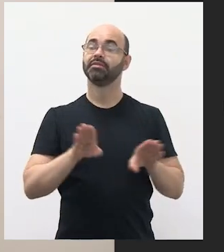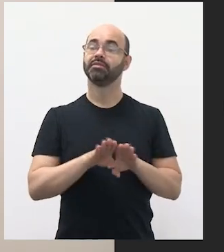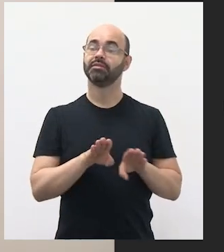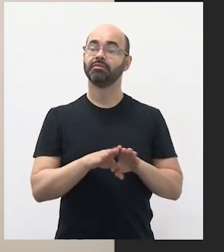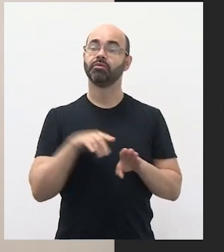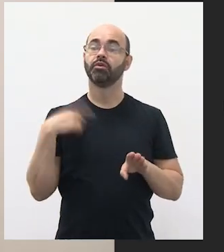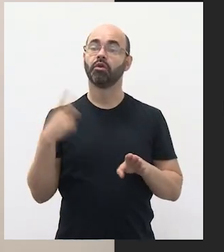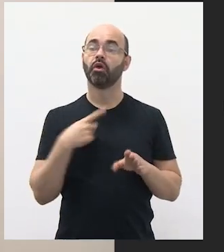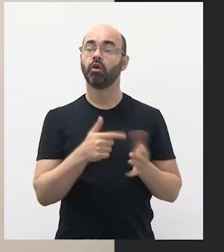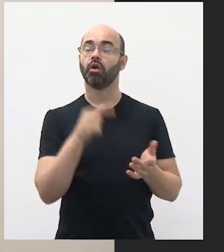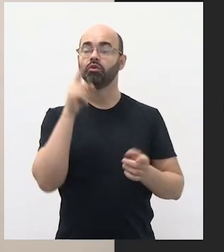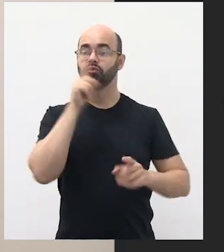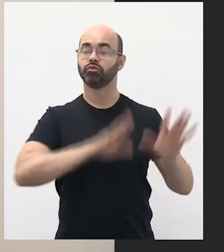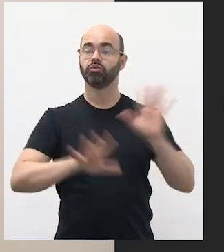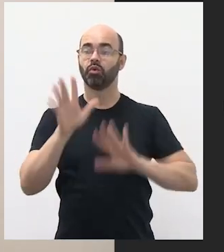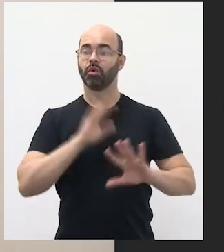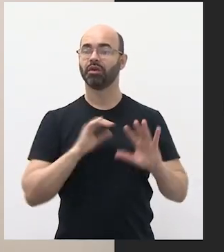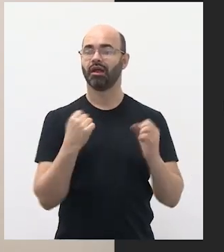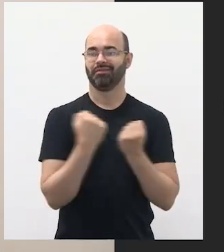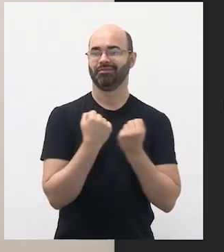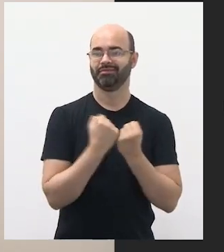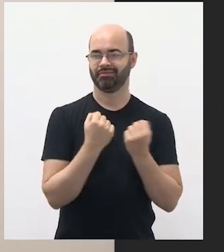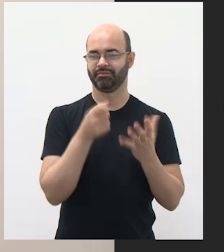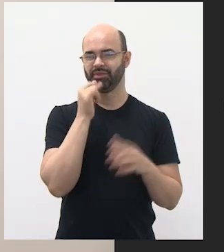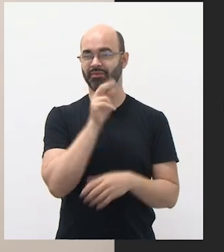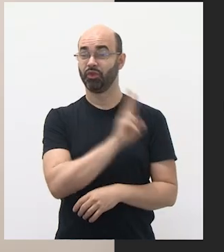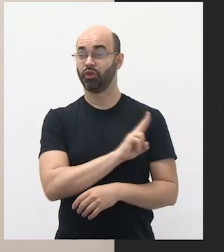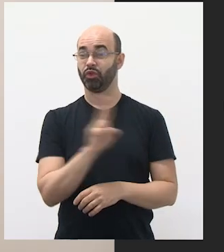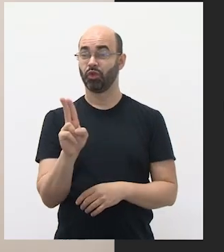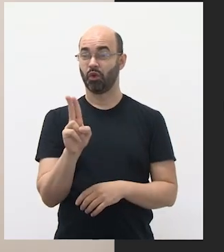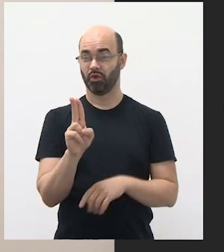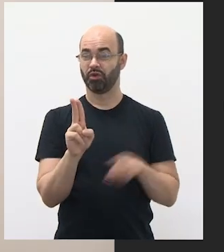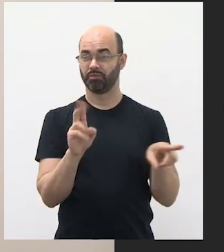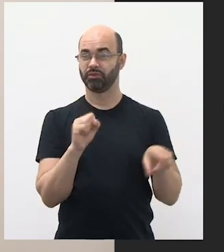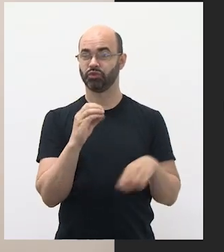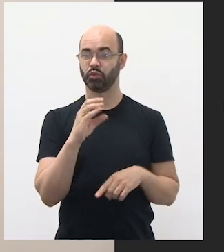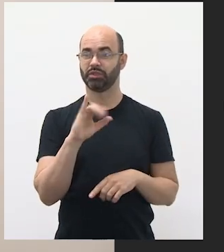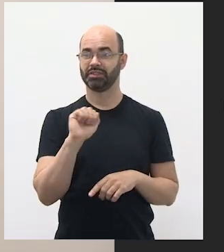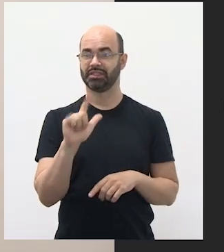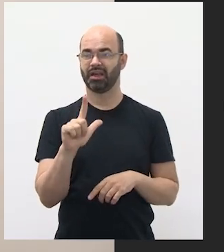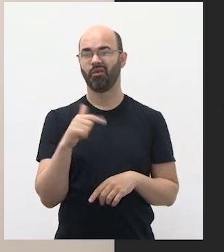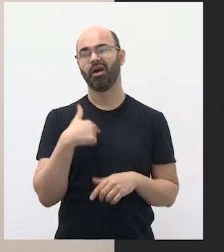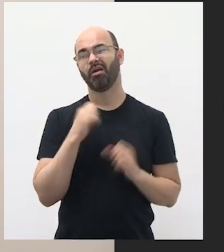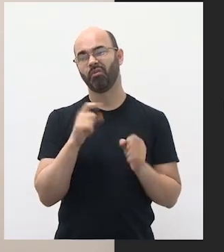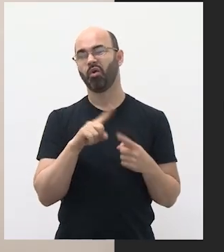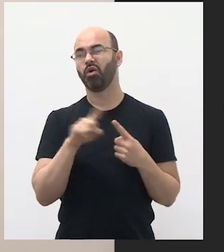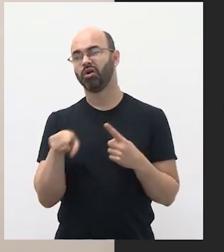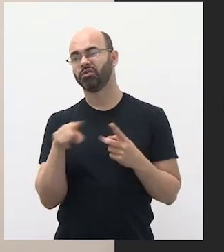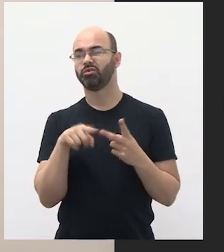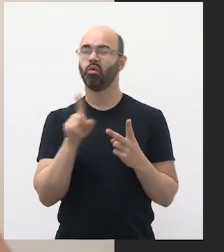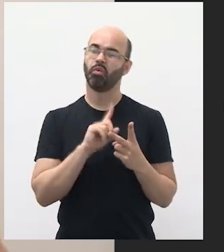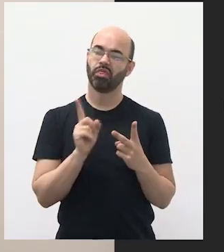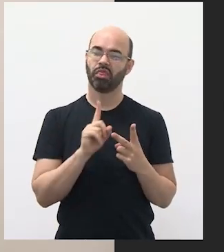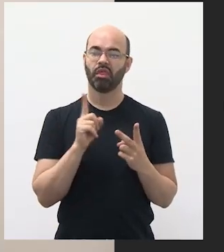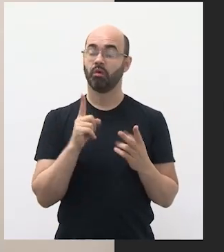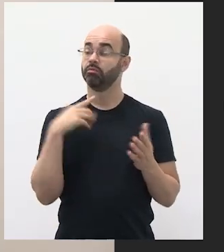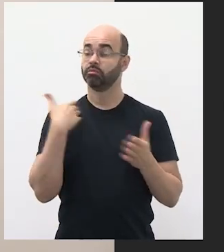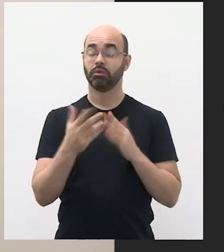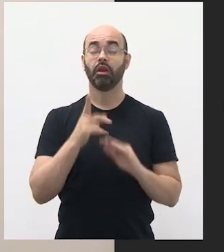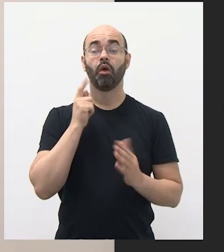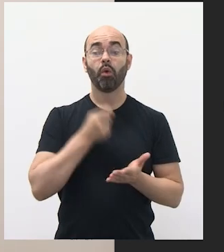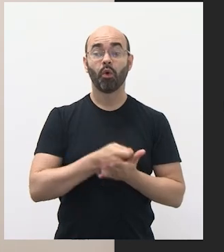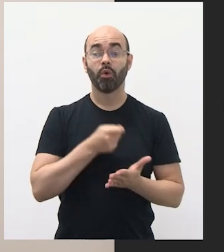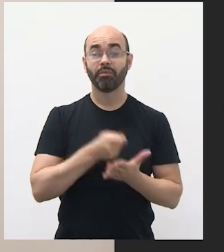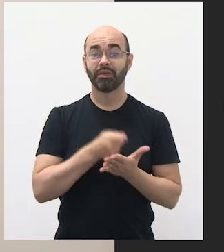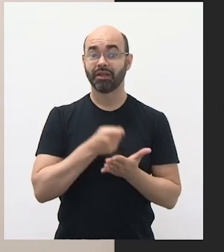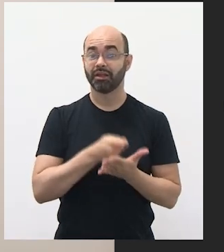de prevenção. Então, tratar nome social não é uma opção, tá? Ela é uma obrigação enquanto servidores